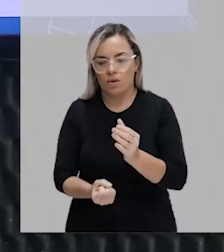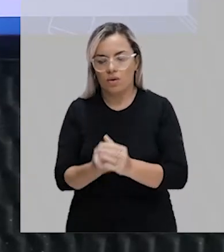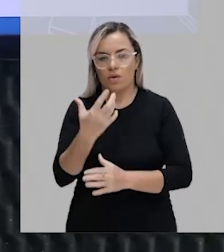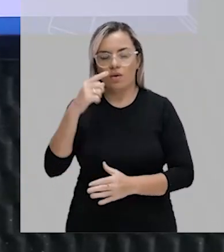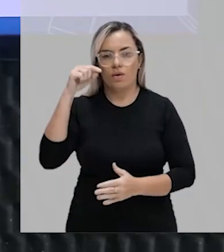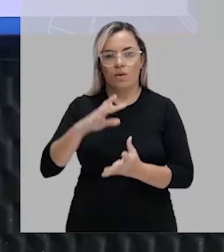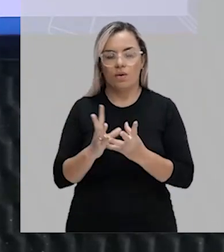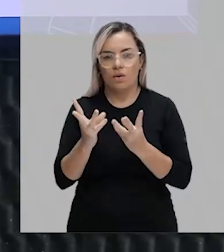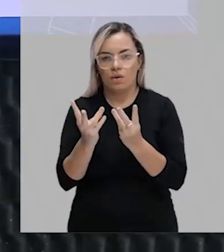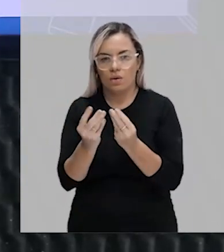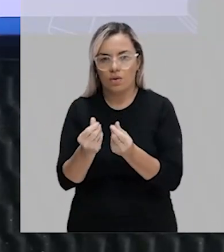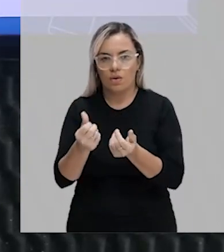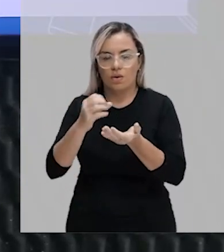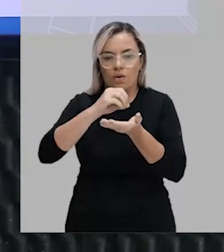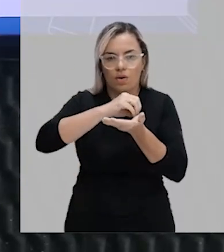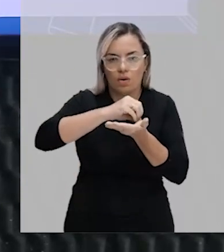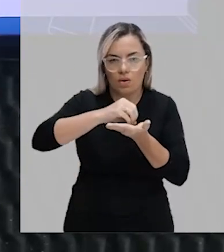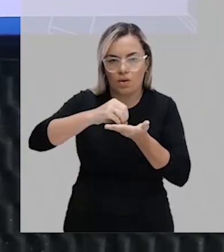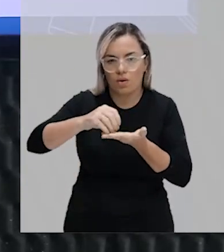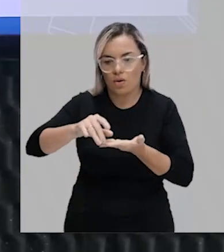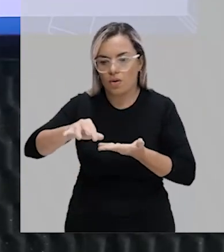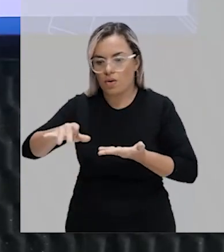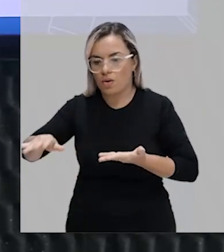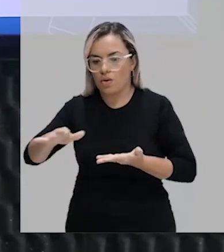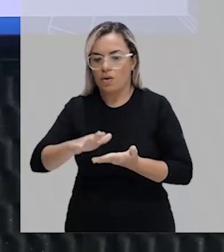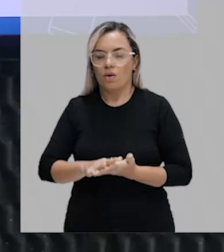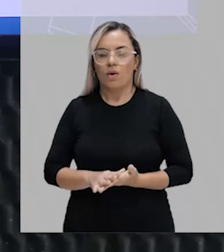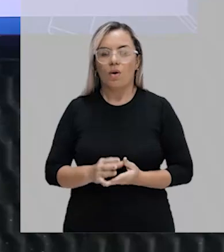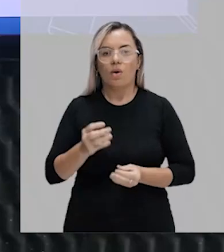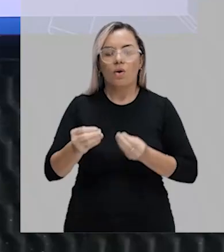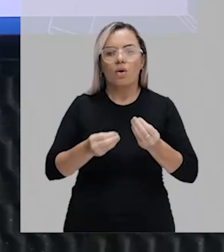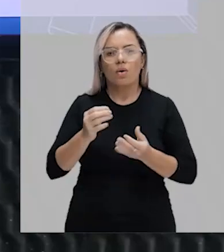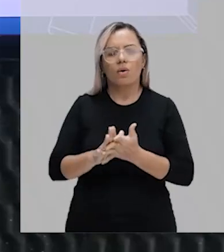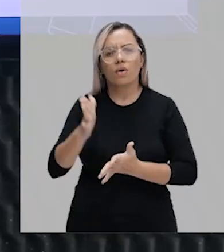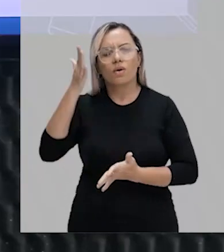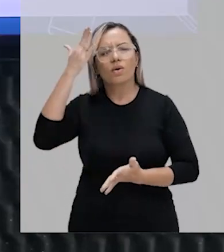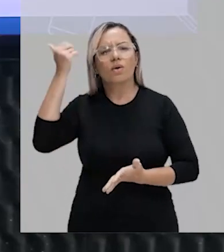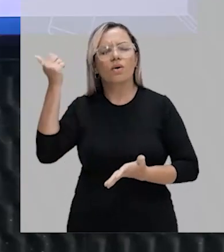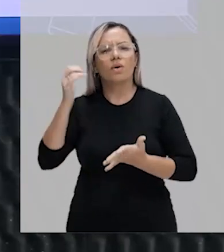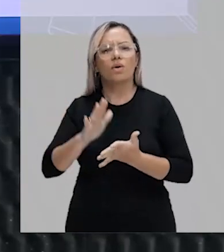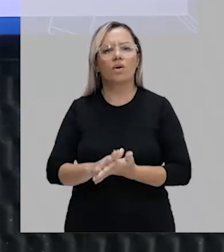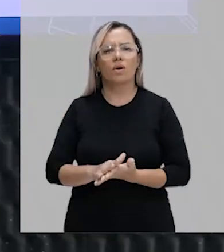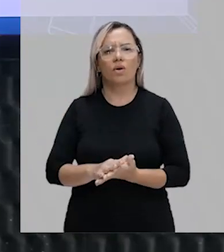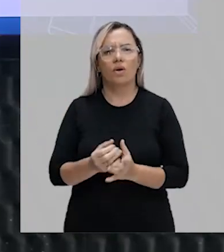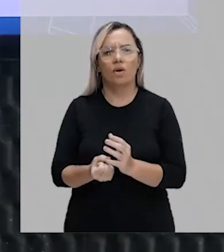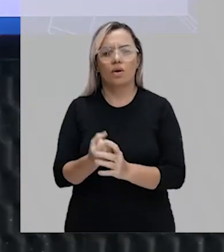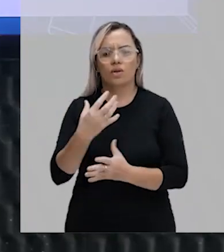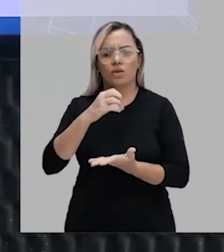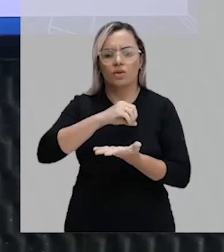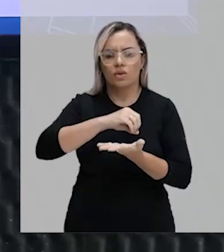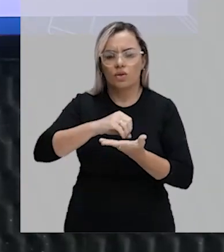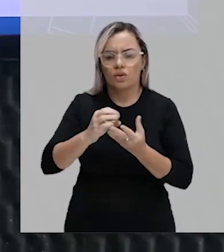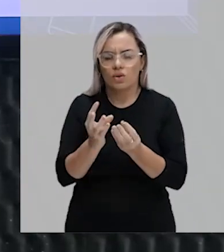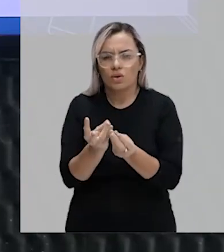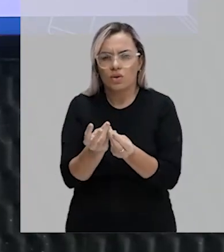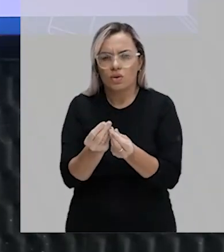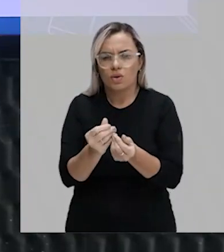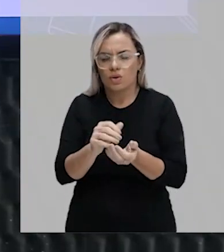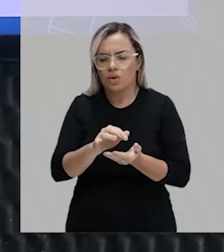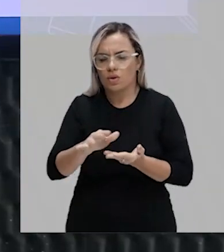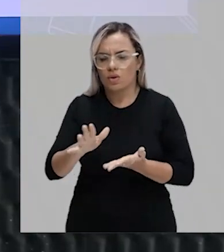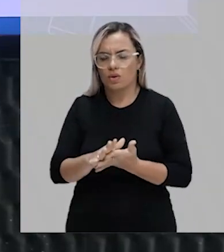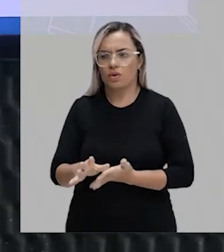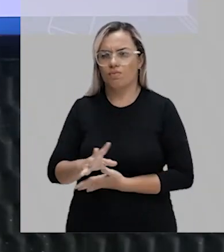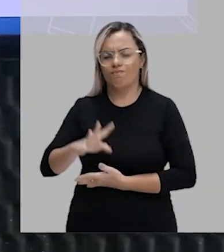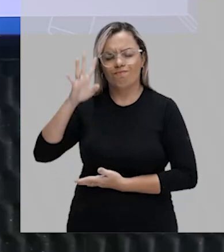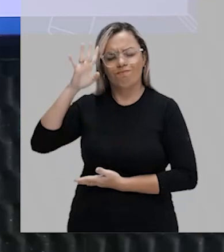de substâncias orgânicas. Como que a gente sabe que ocorreu a formação de substâncias orgânicas? Vamos imaginar o seguinte, ó, aqui